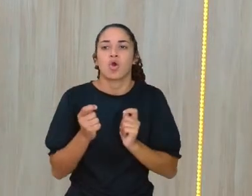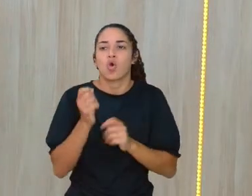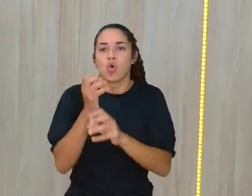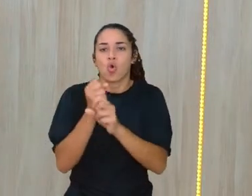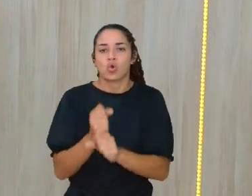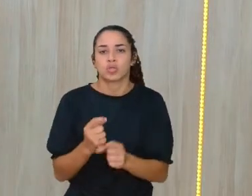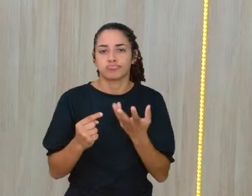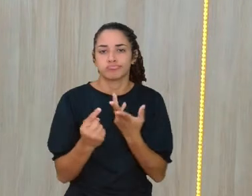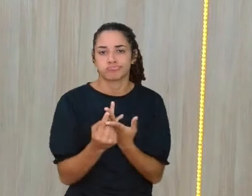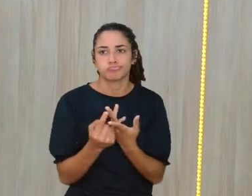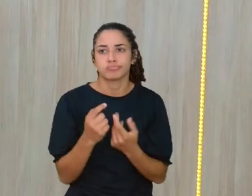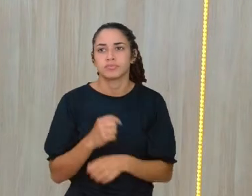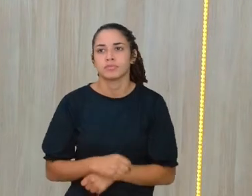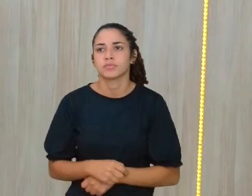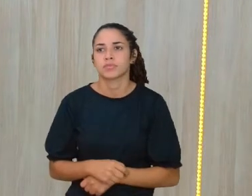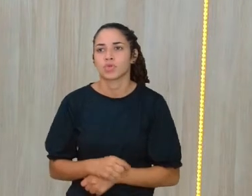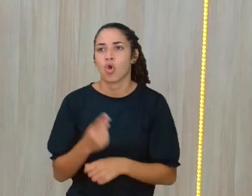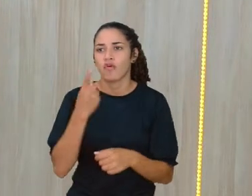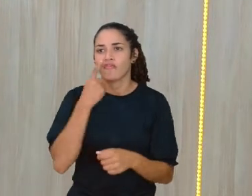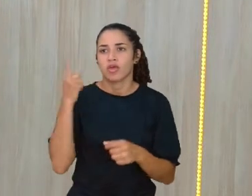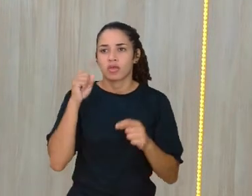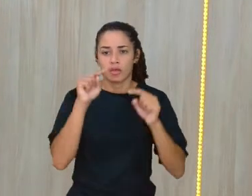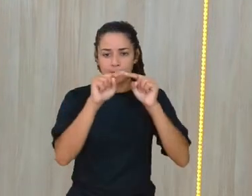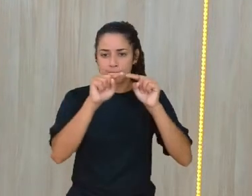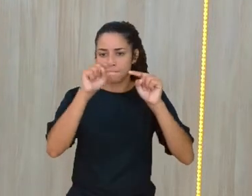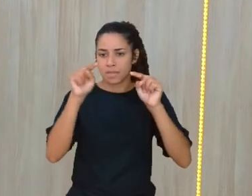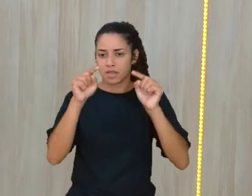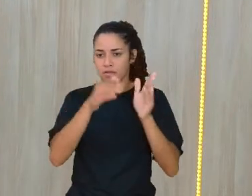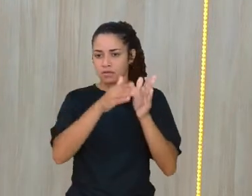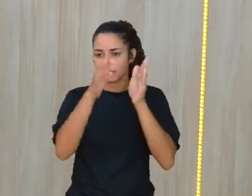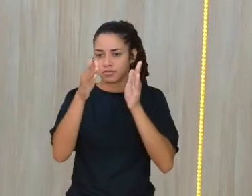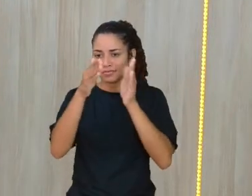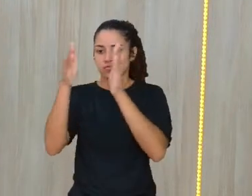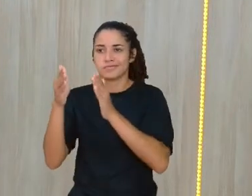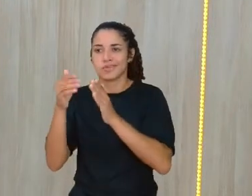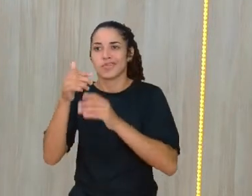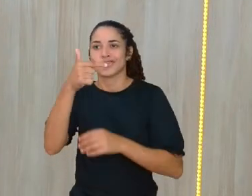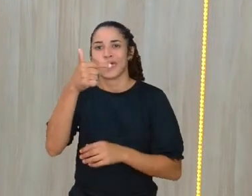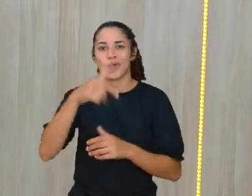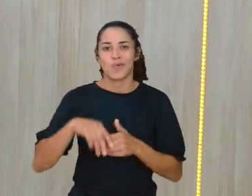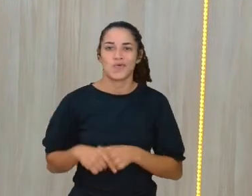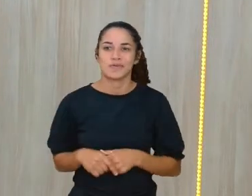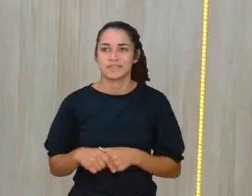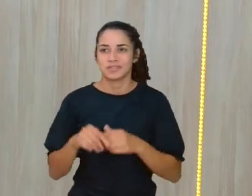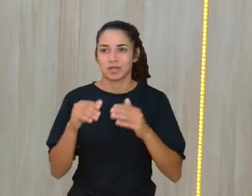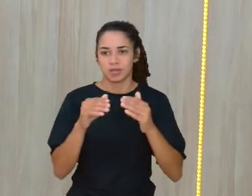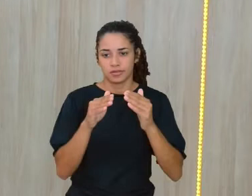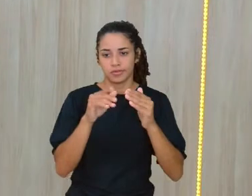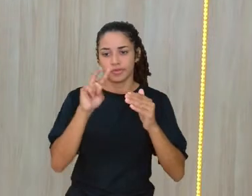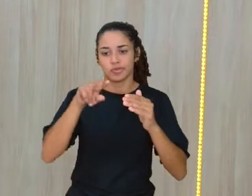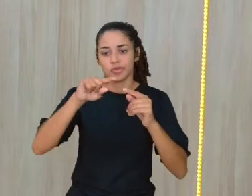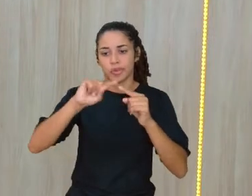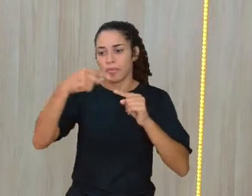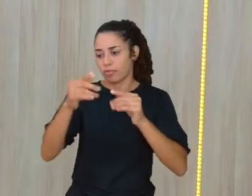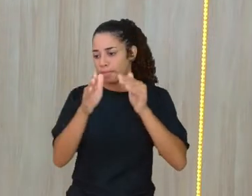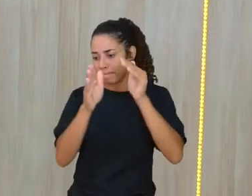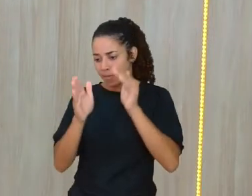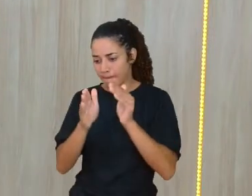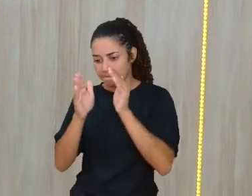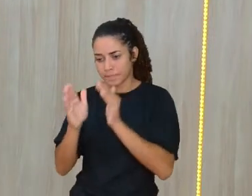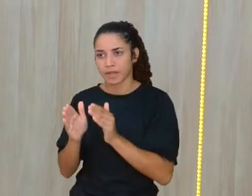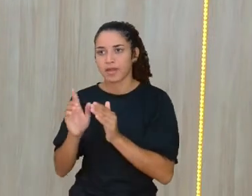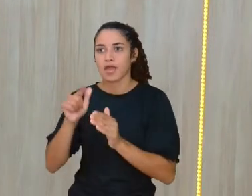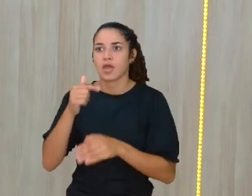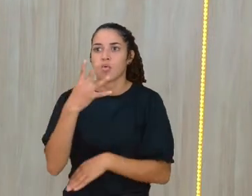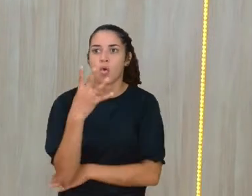Daqui para cá eu tenho quanto? Tenho 1, 2. Tenho 2, 3, 4. Então, este ponto